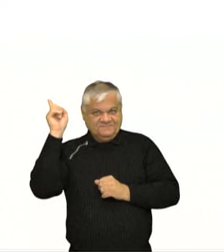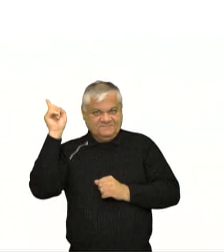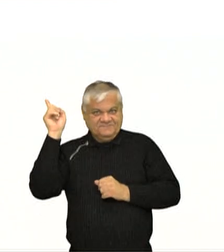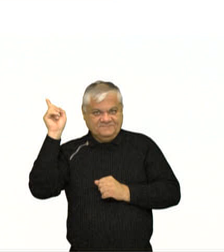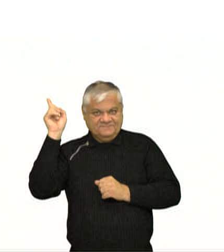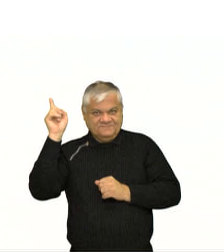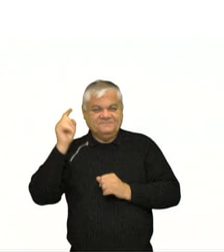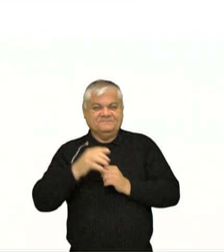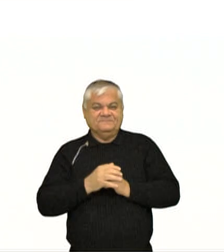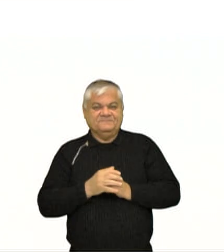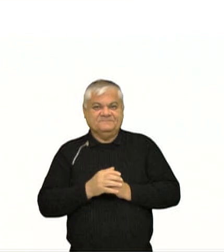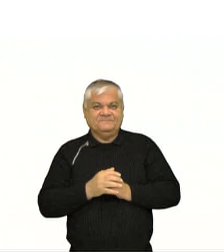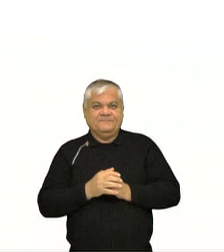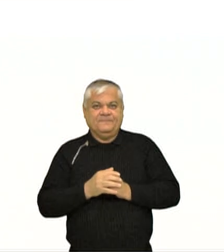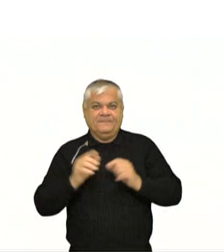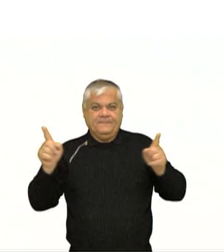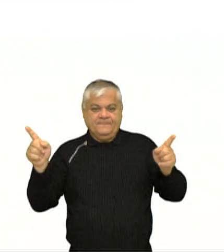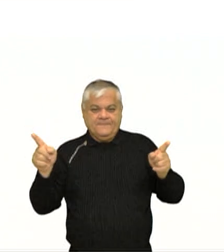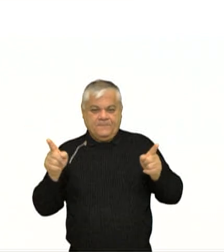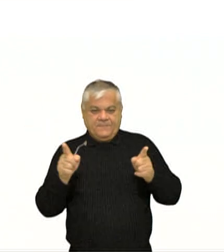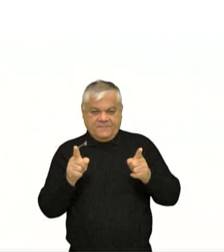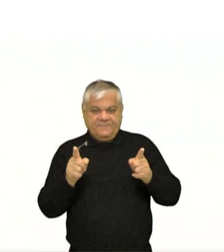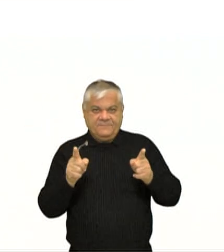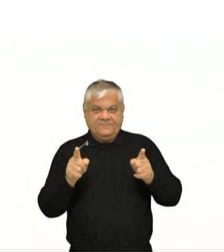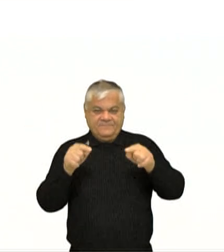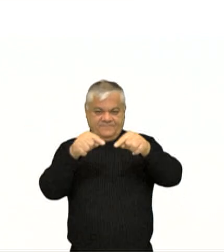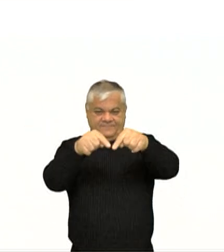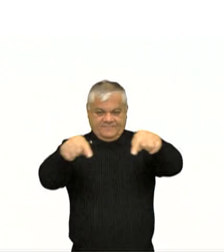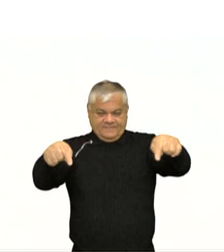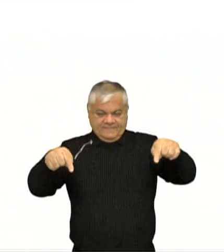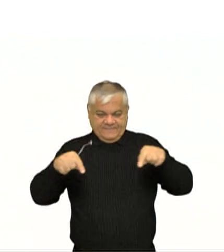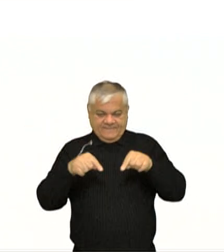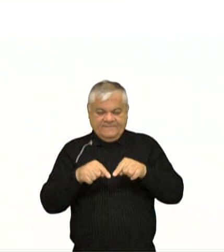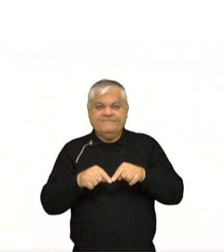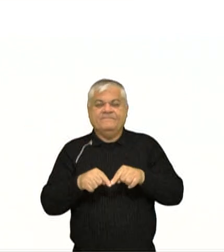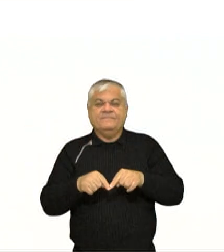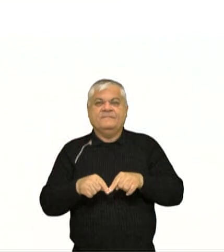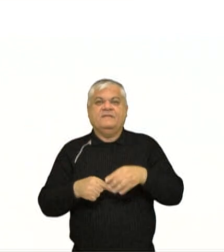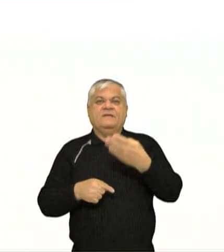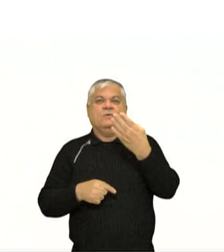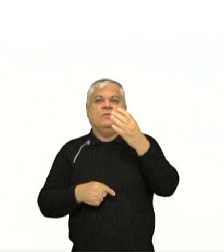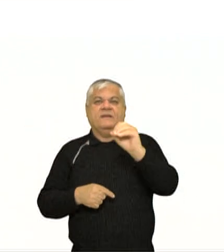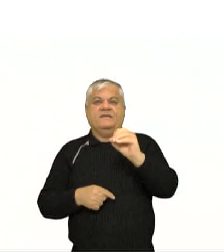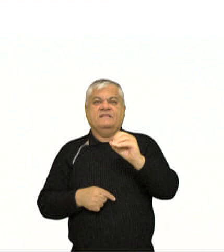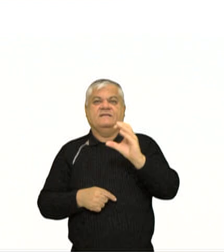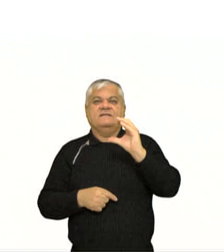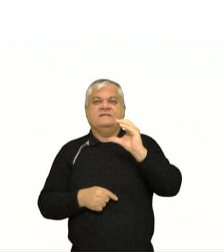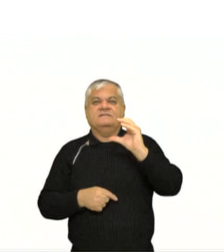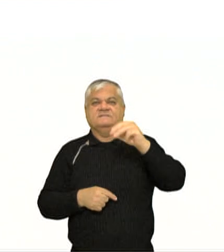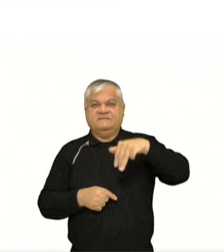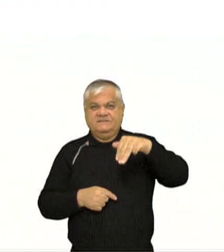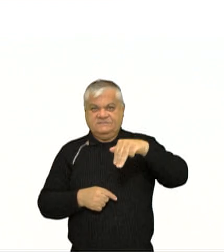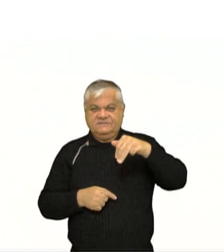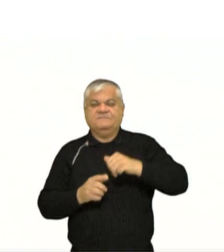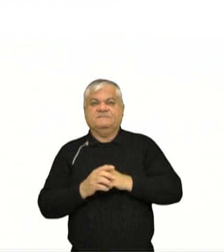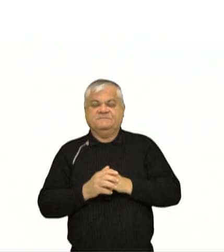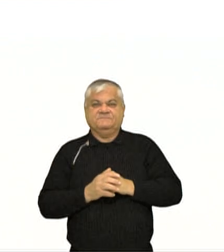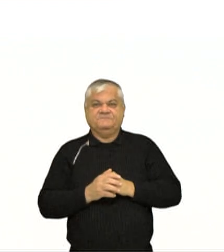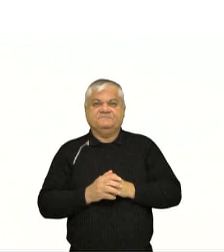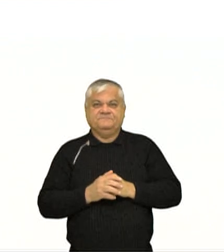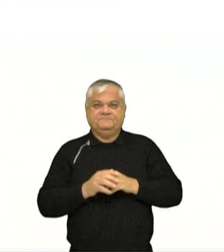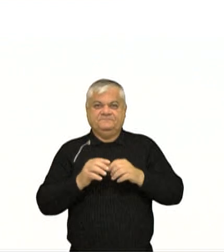para dentro, tá? E tenho agora um quadrado aqui dentro de 40 por